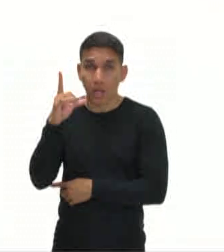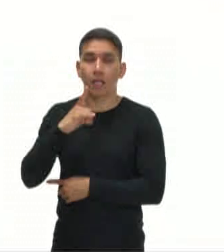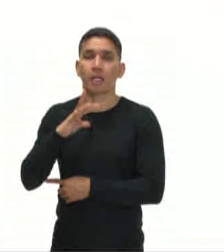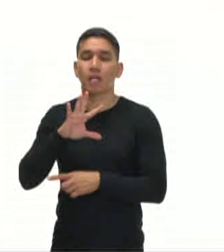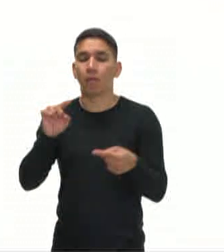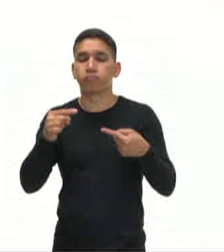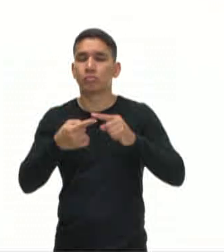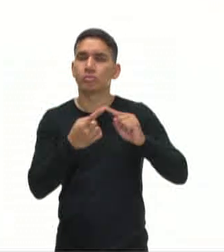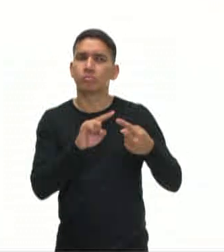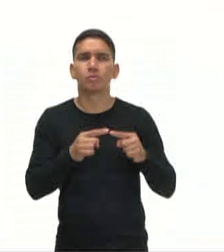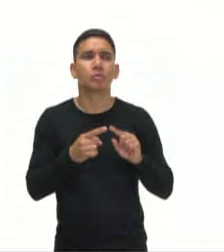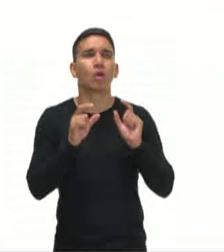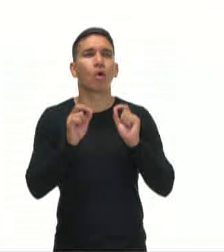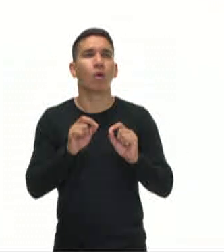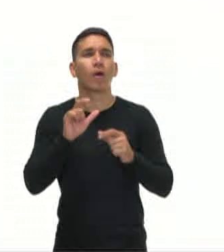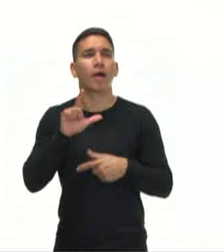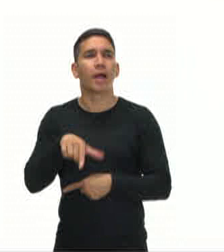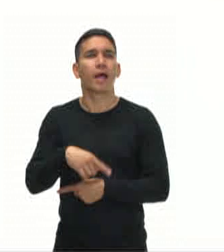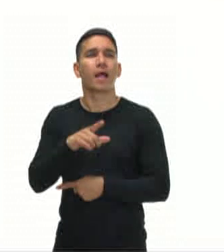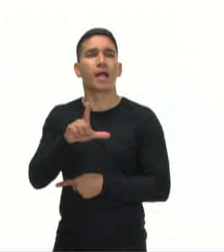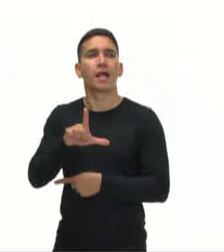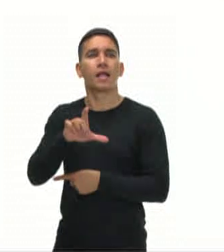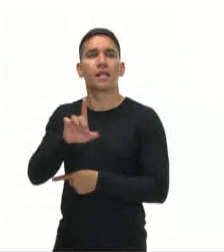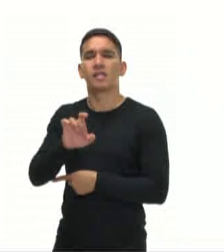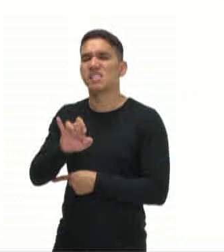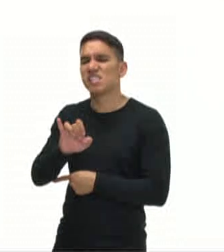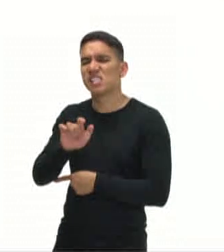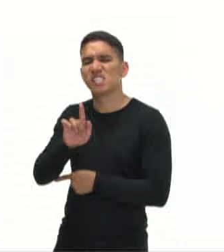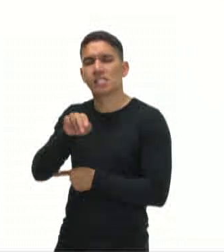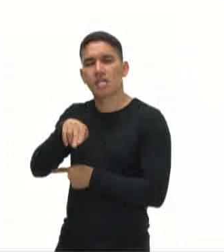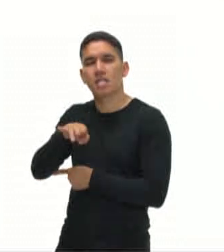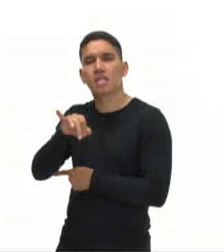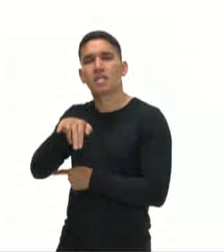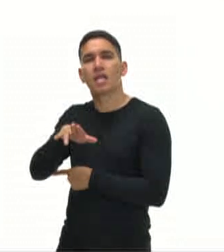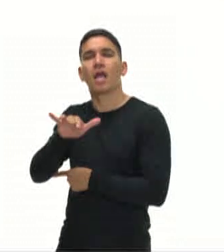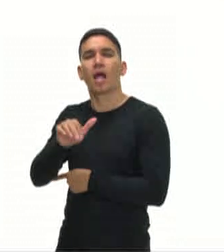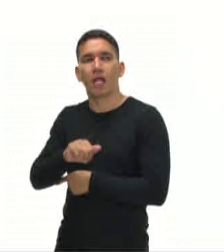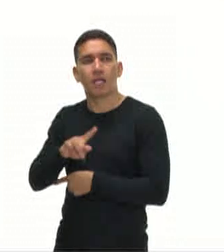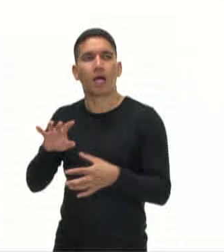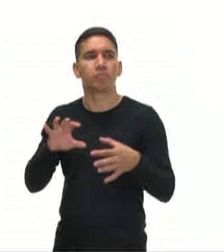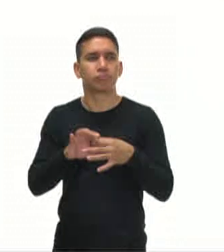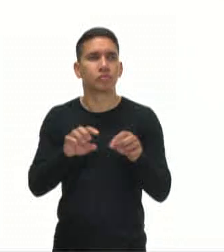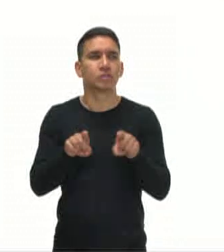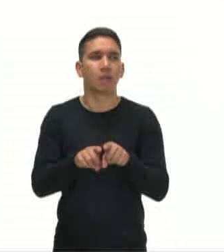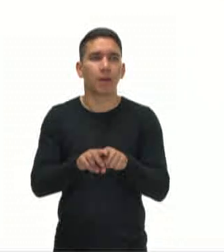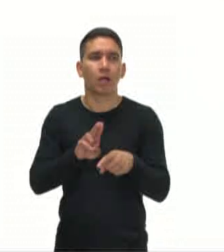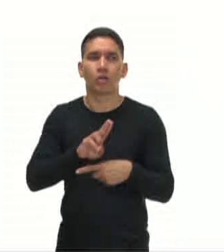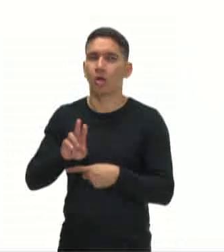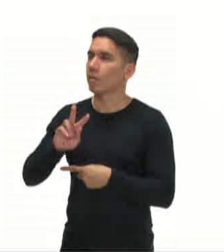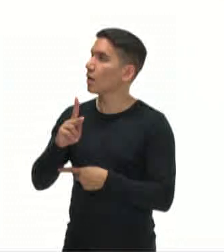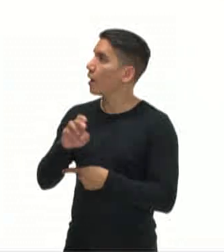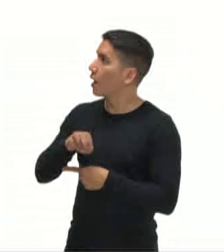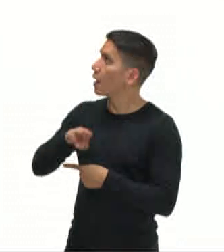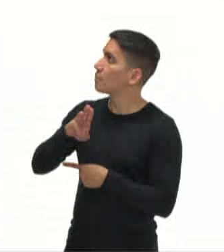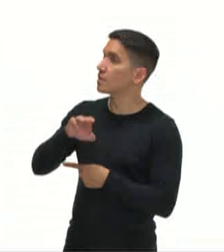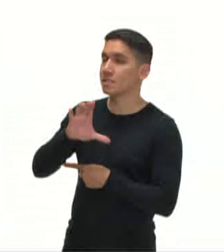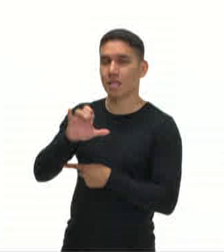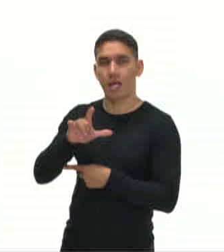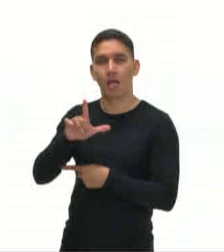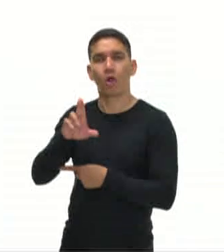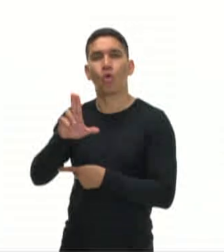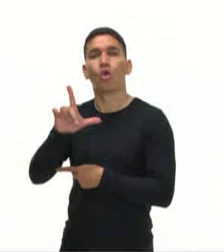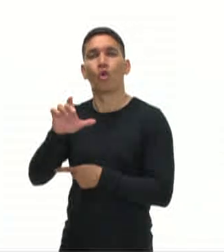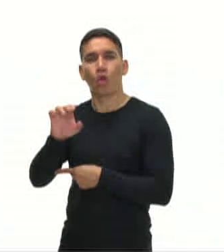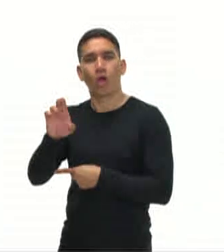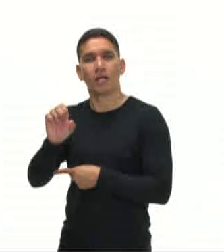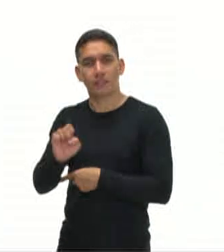a lignina, com hemicelulose e pectina, e não é digerível